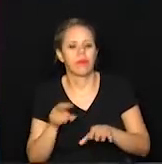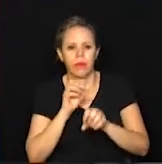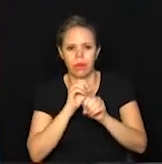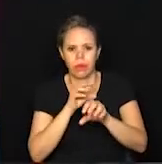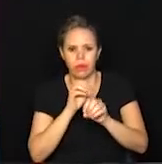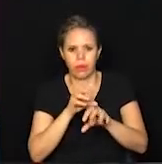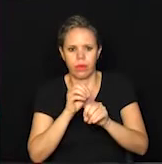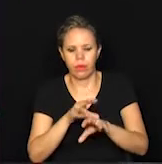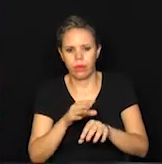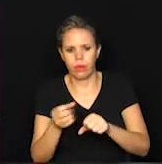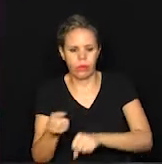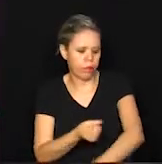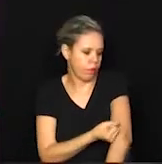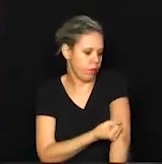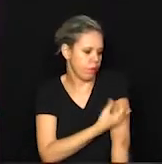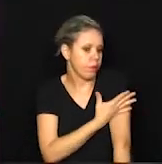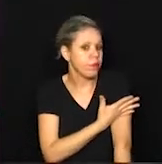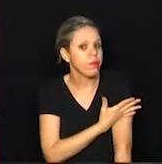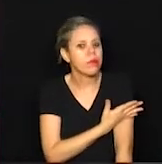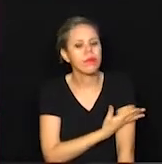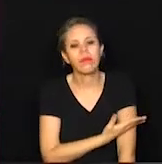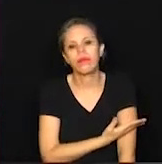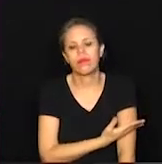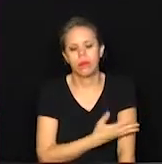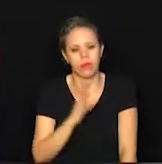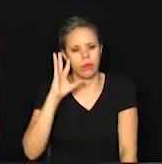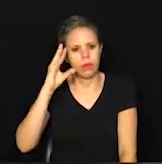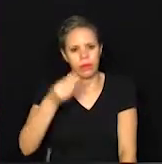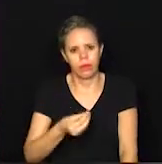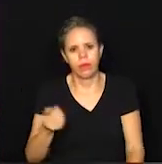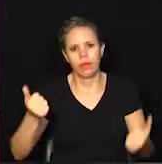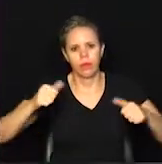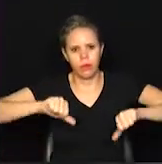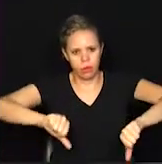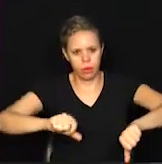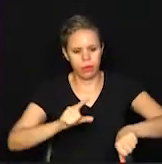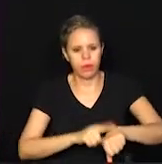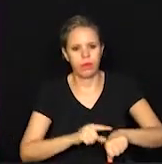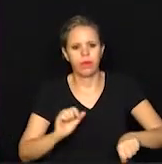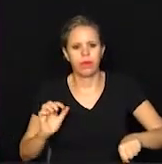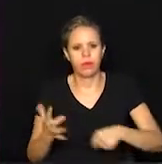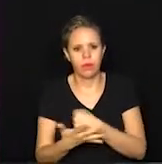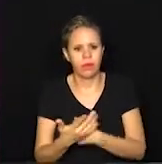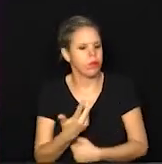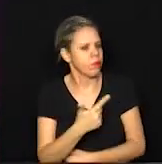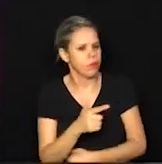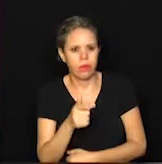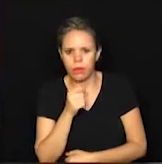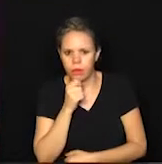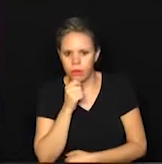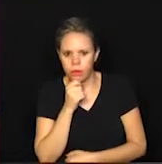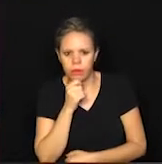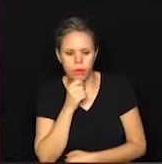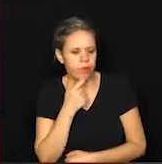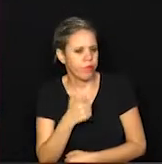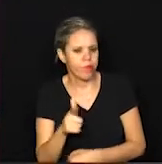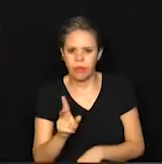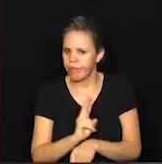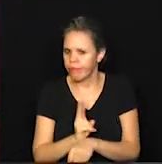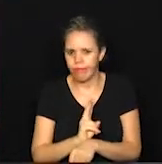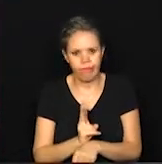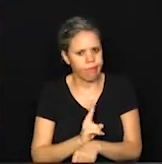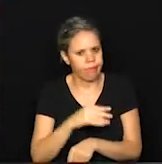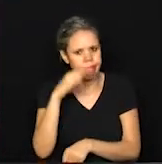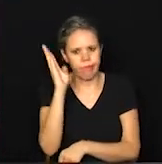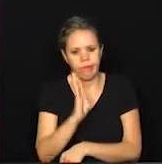ensino fundamental, né? E a gente entende que é o pior momento da pandemia, nós não estamos numa situação segura, o